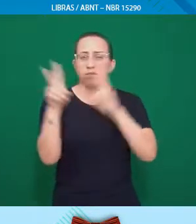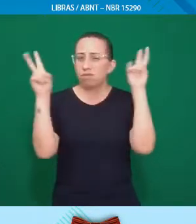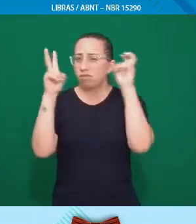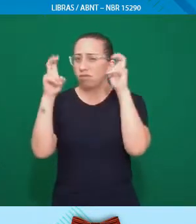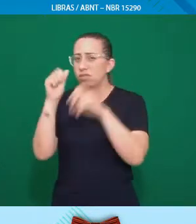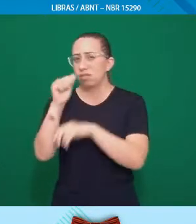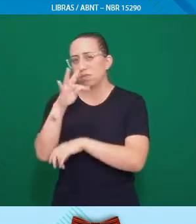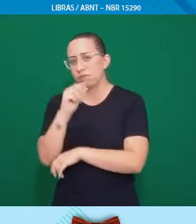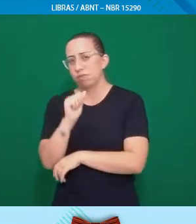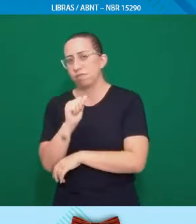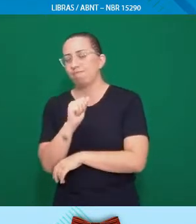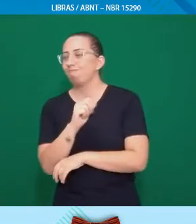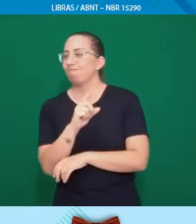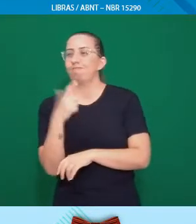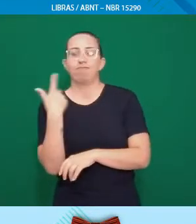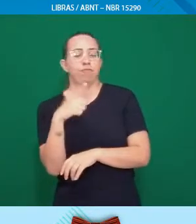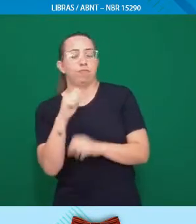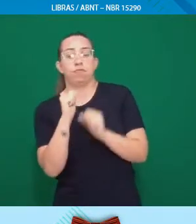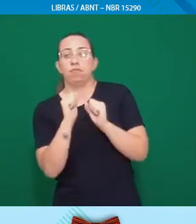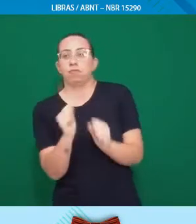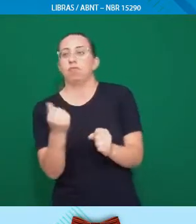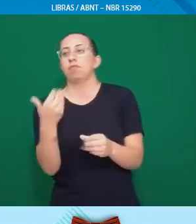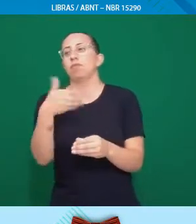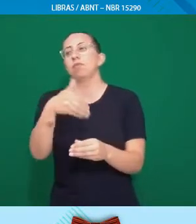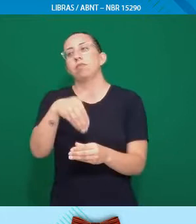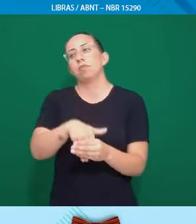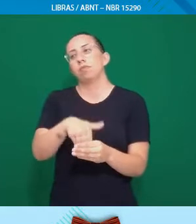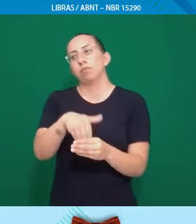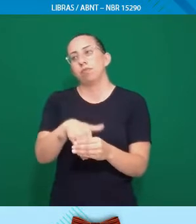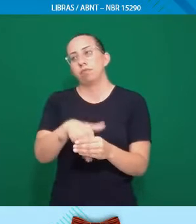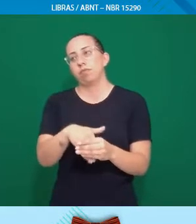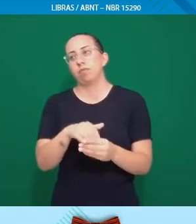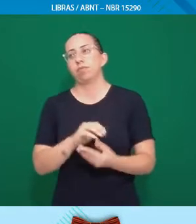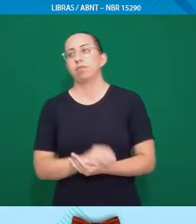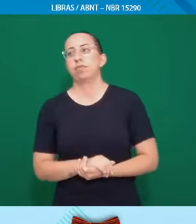ata coloco em votação